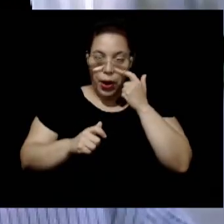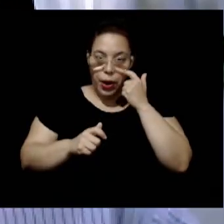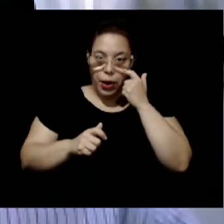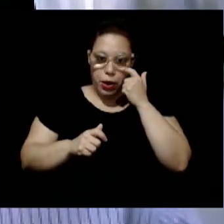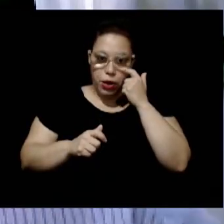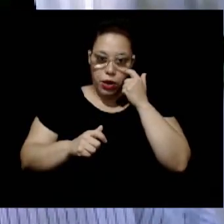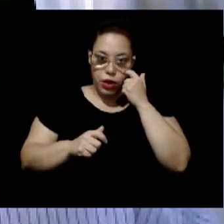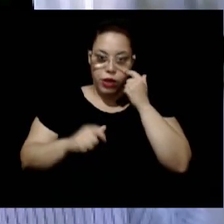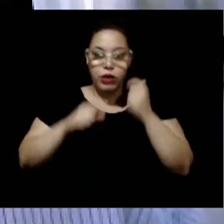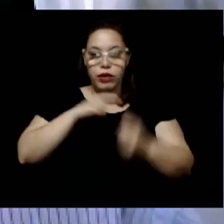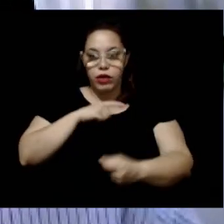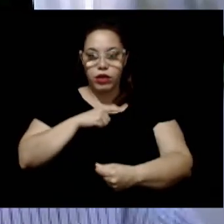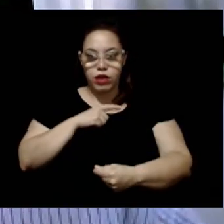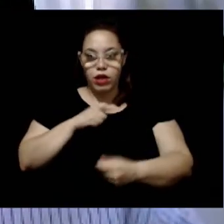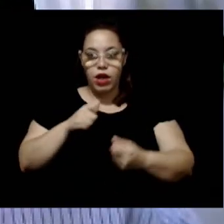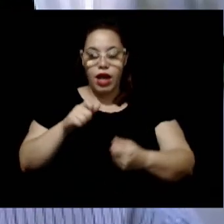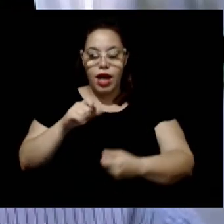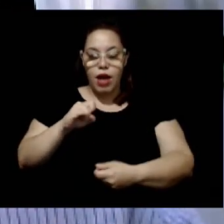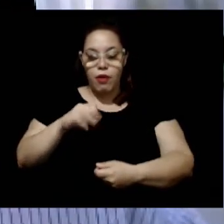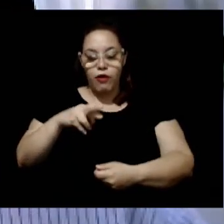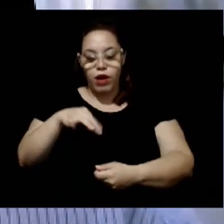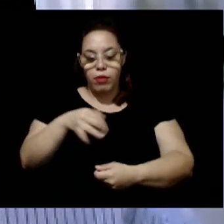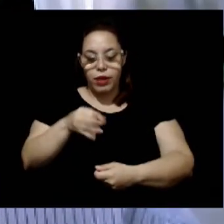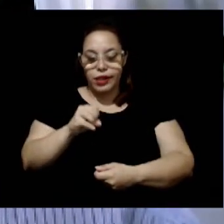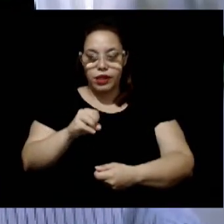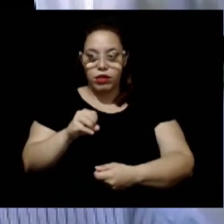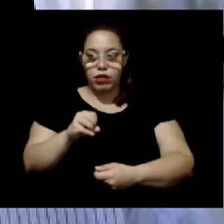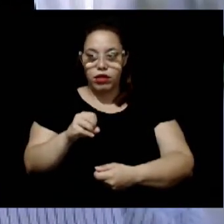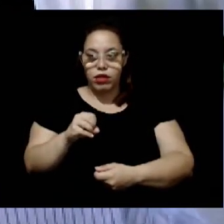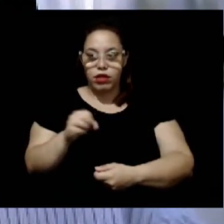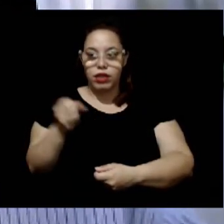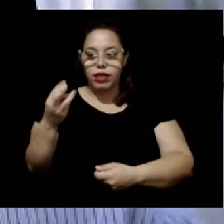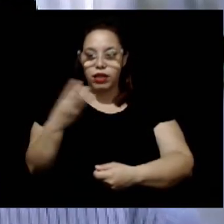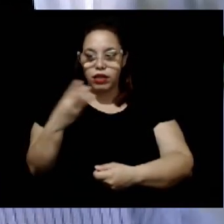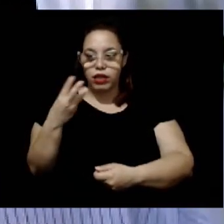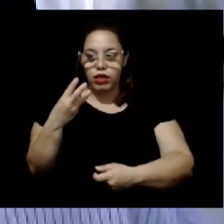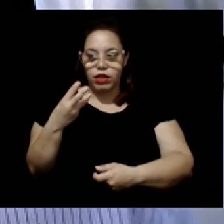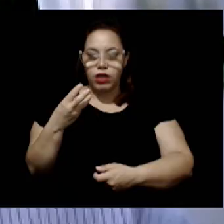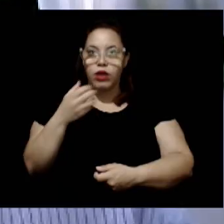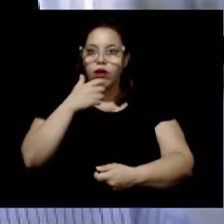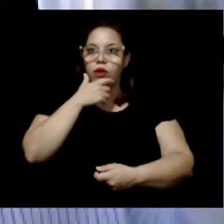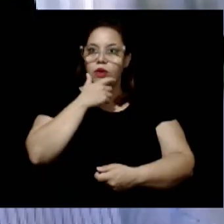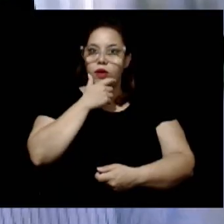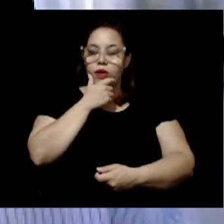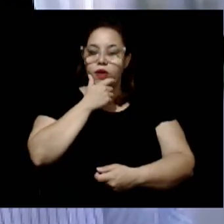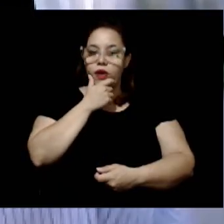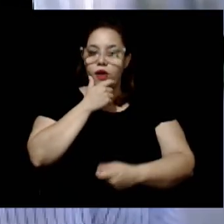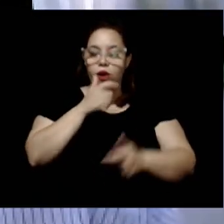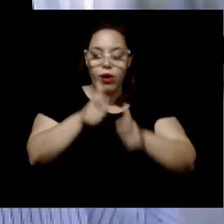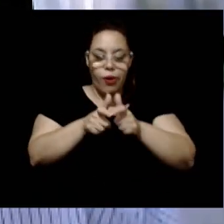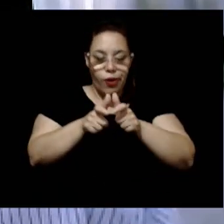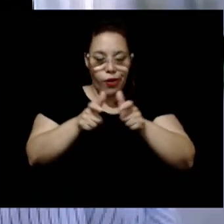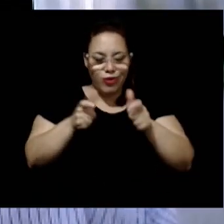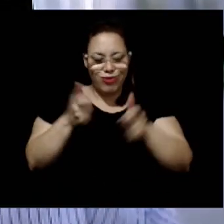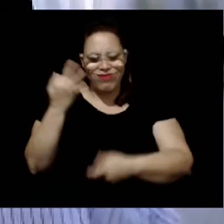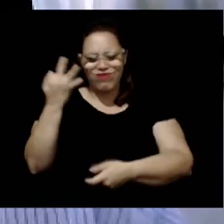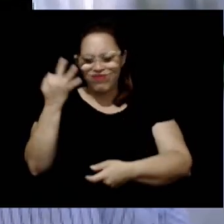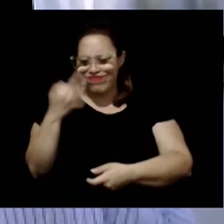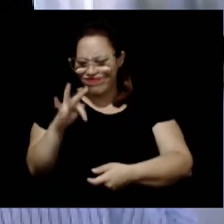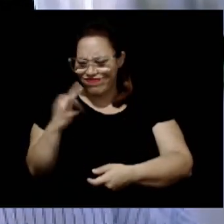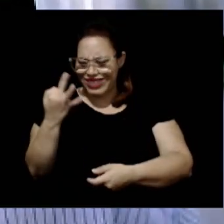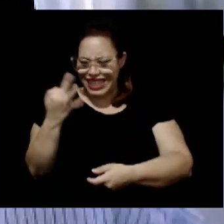uma inflamação. E esses 3 aspectos, eles se combinam e vão levar à dor e à limitação